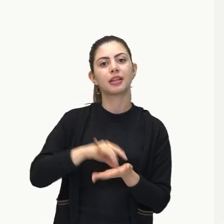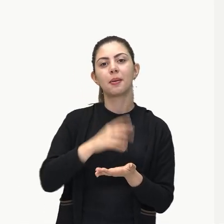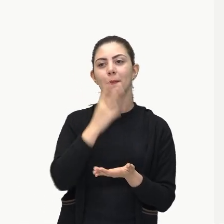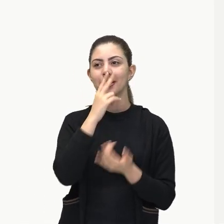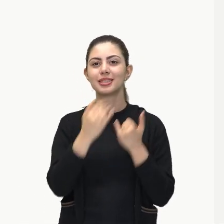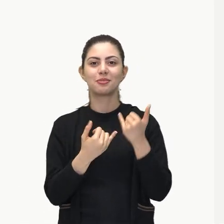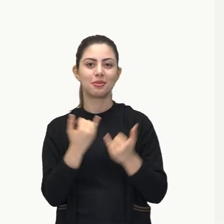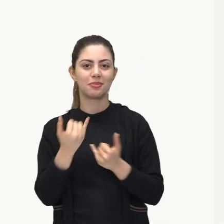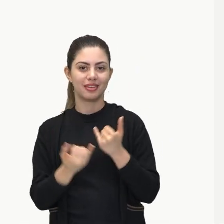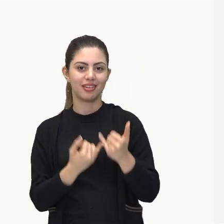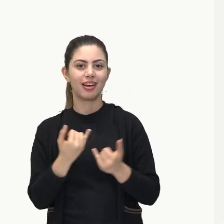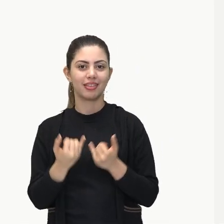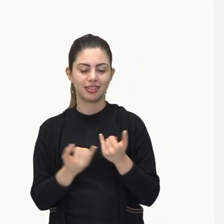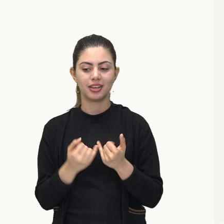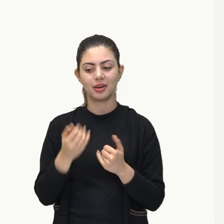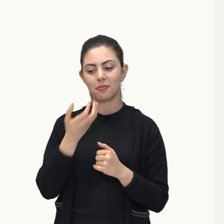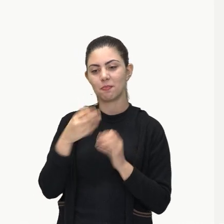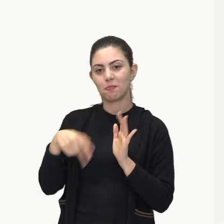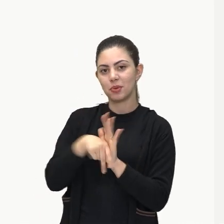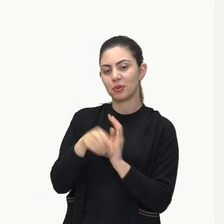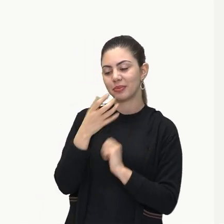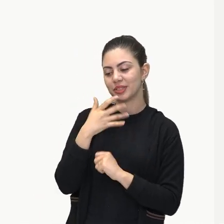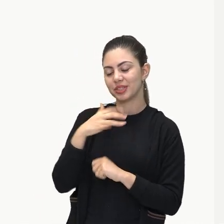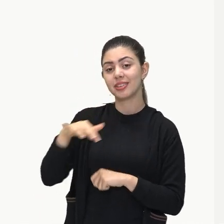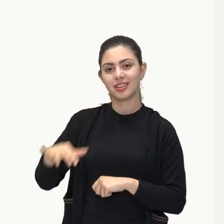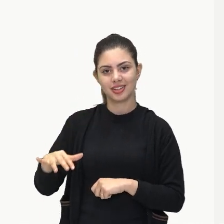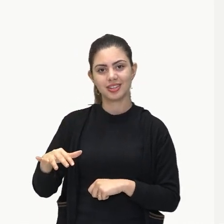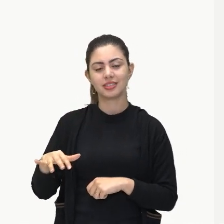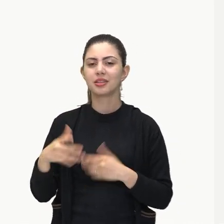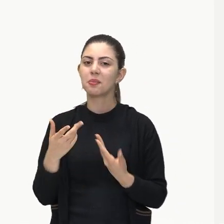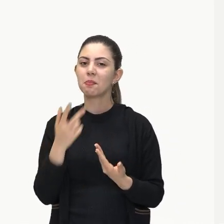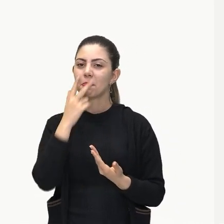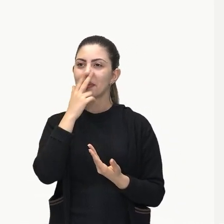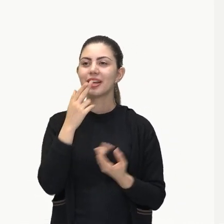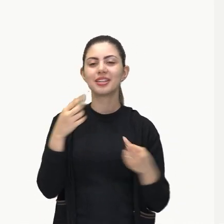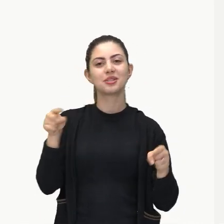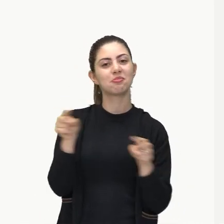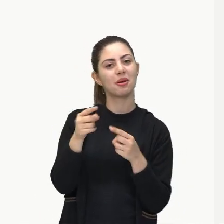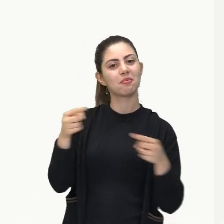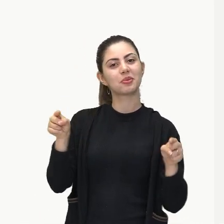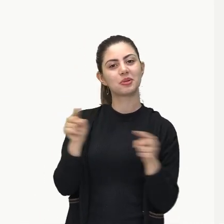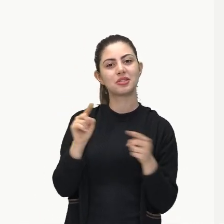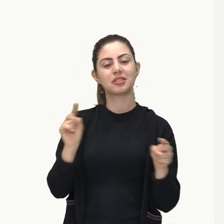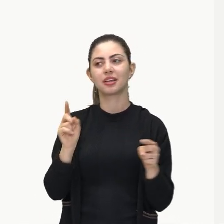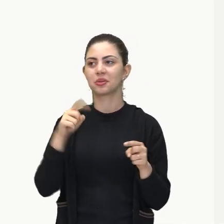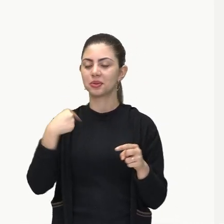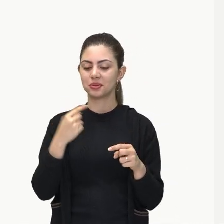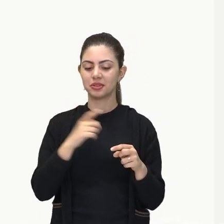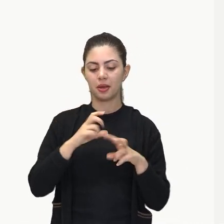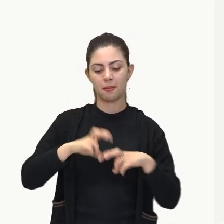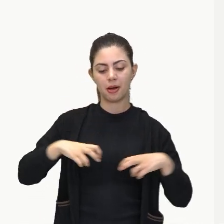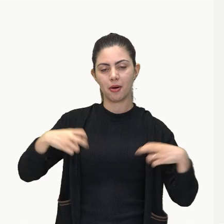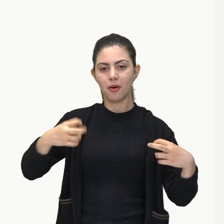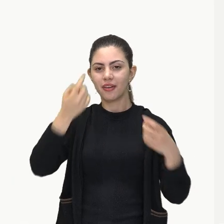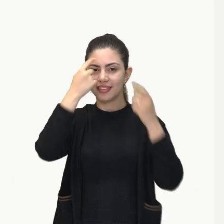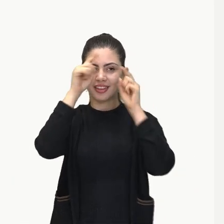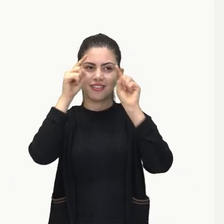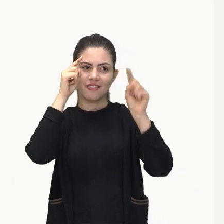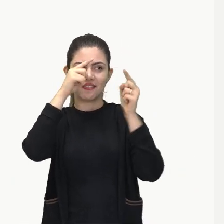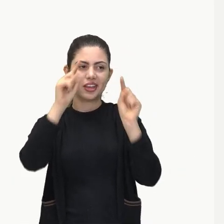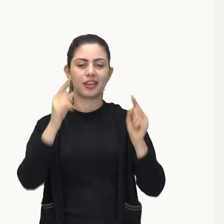brincadeira mesmo de criança, como se fosse uma canção dessas que a gente faz numa roda, alguma coisa, quando a gente é menino, com vários